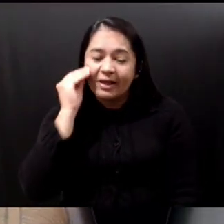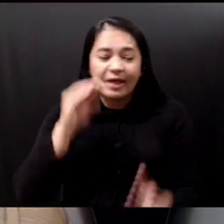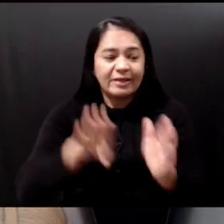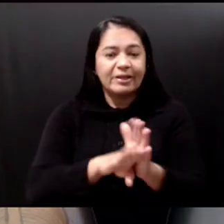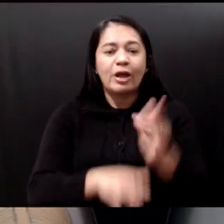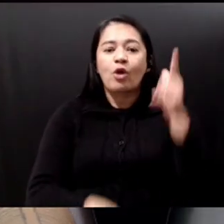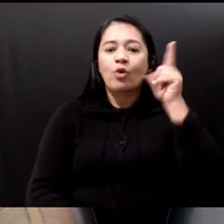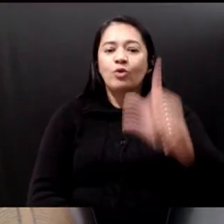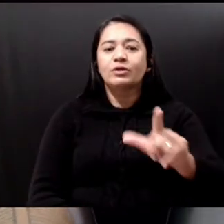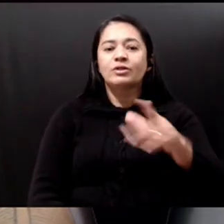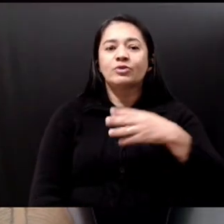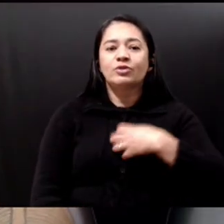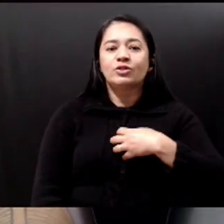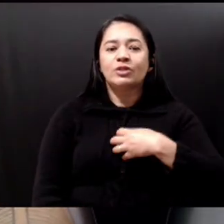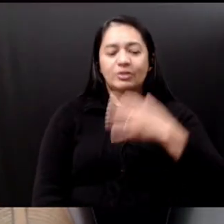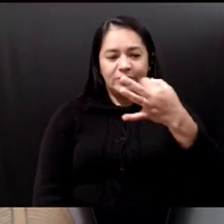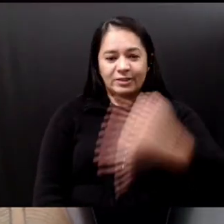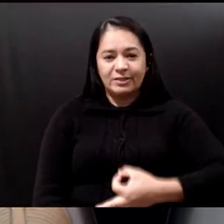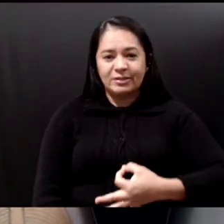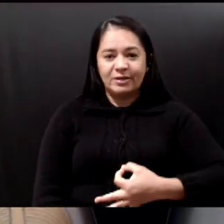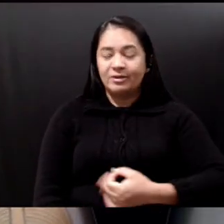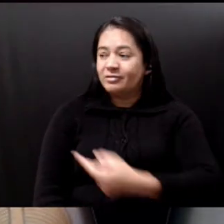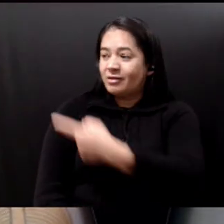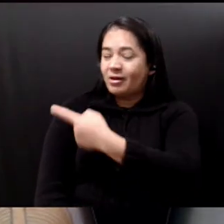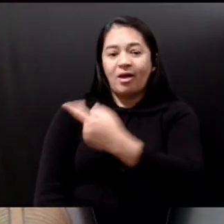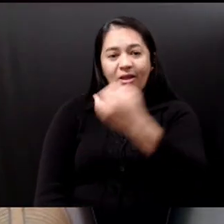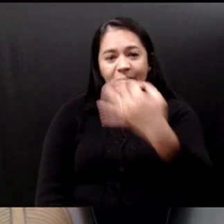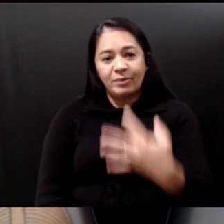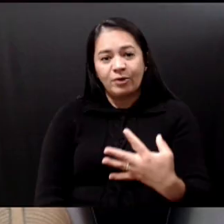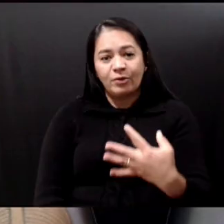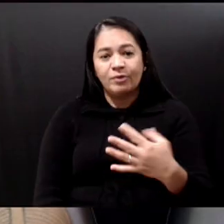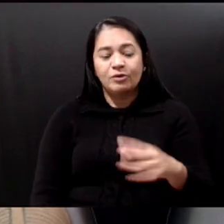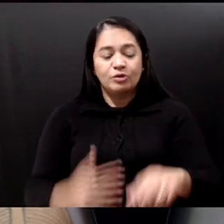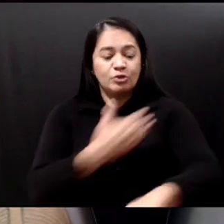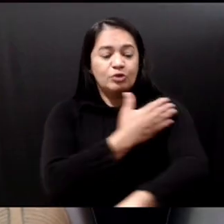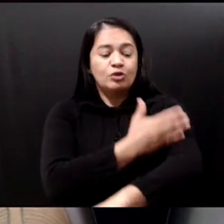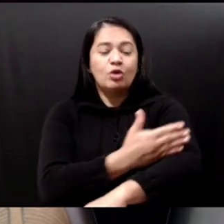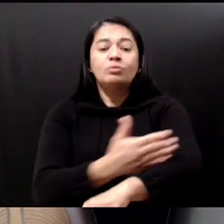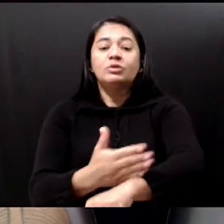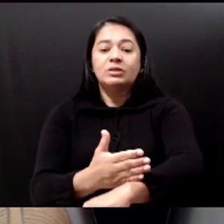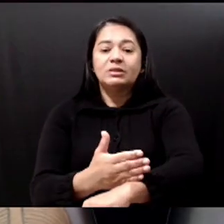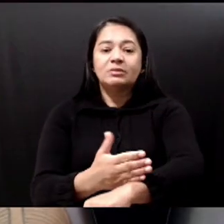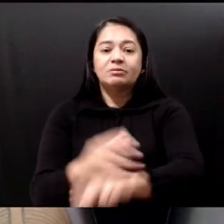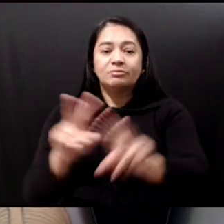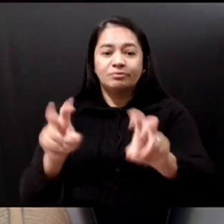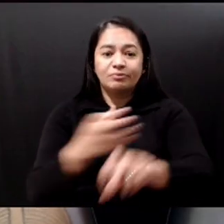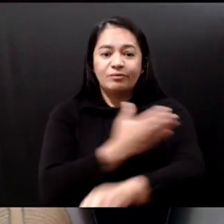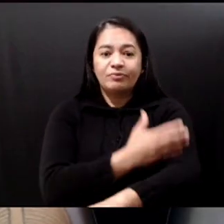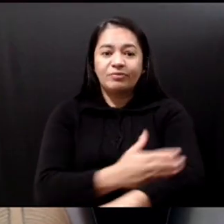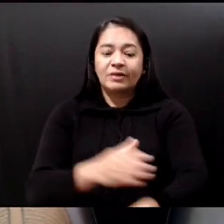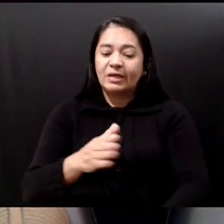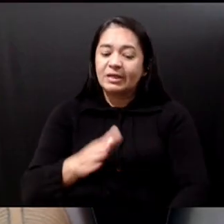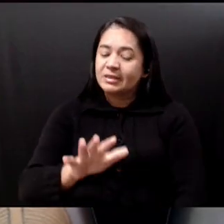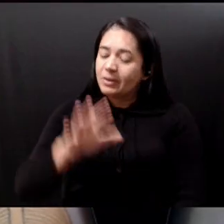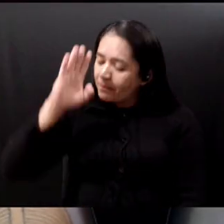um pouco do gancho que ela falou aqui Uhum. sobre disciplina, esse é um dos principais skills, uma das principais